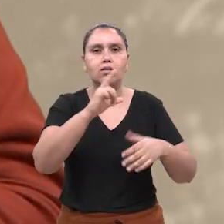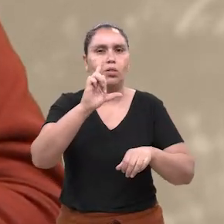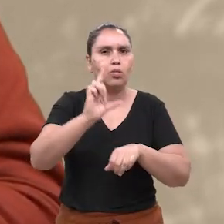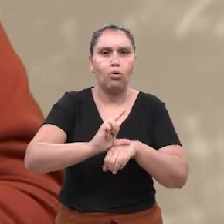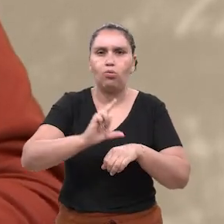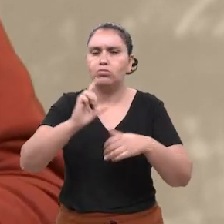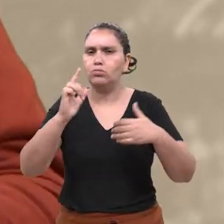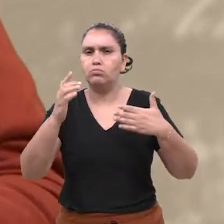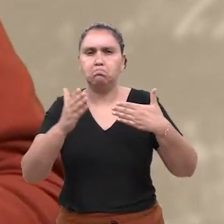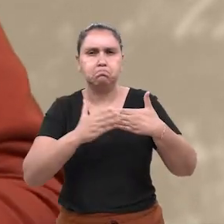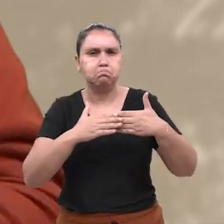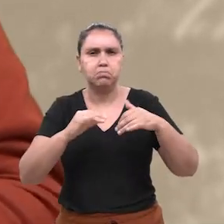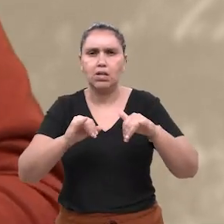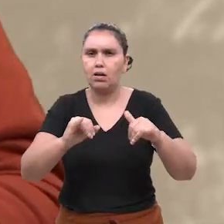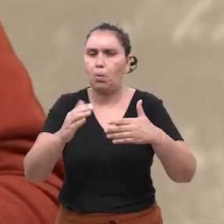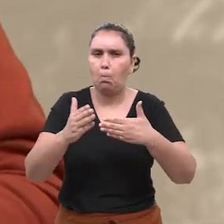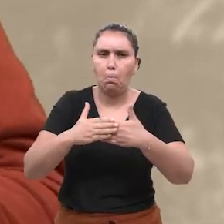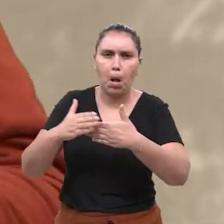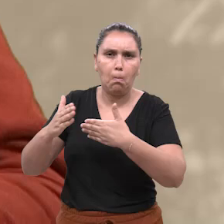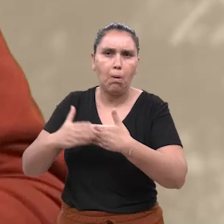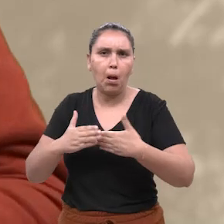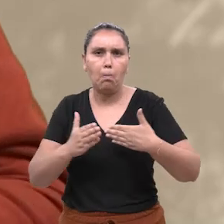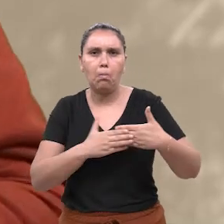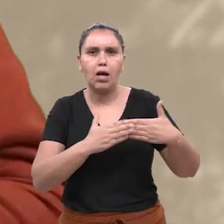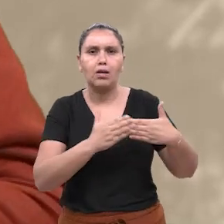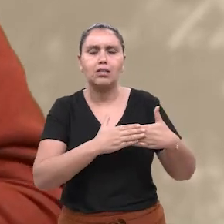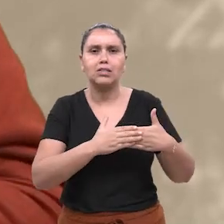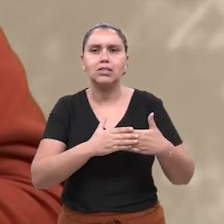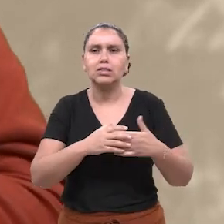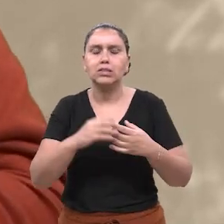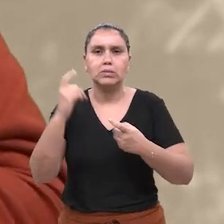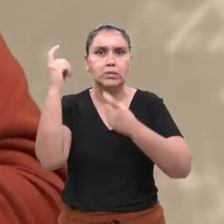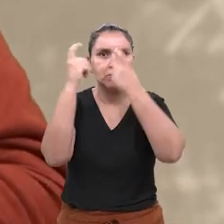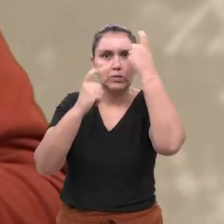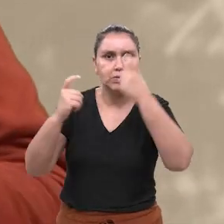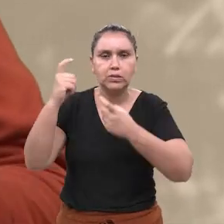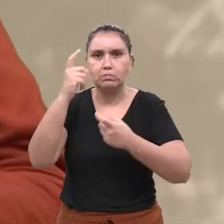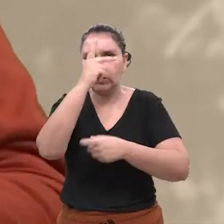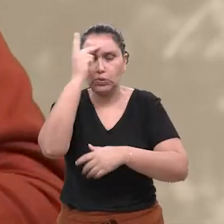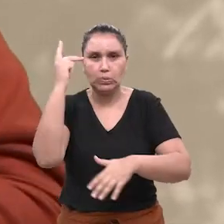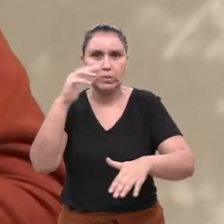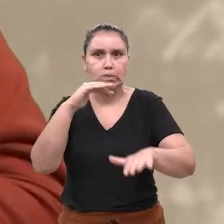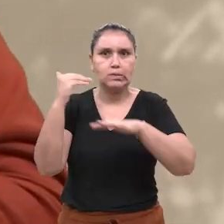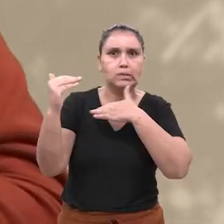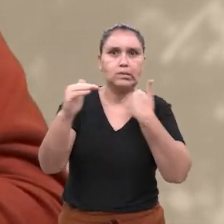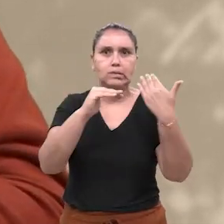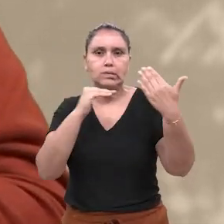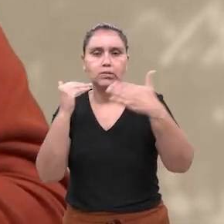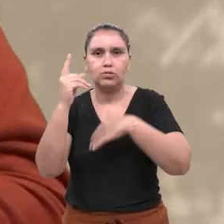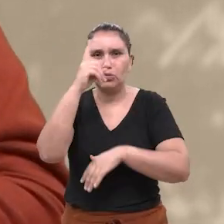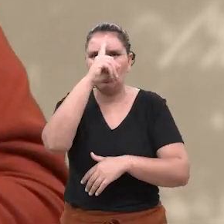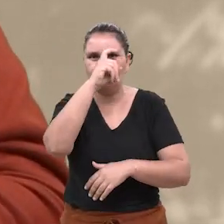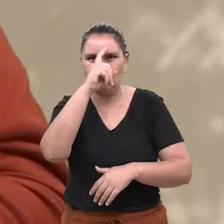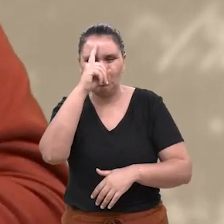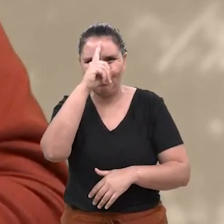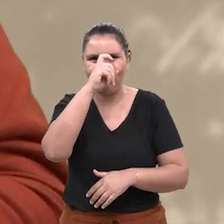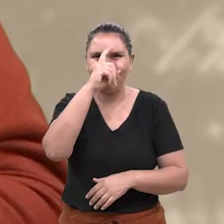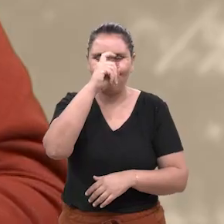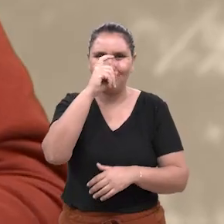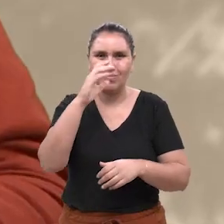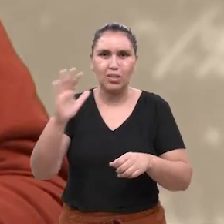e o município preocupado, as mortes aumentando cada vez mais, os hospitais lotados,